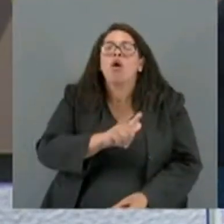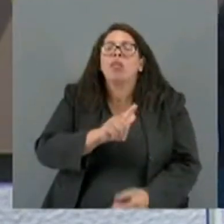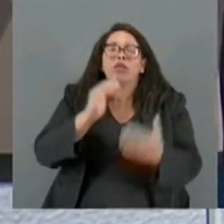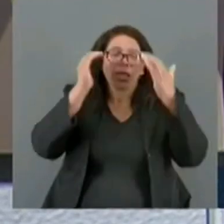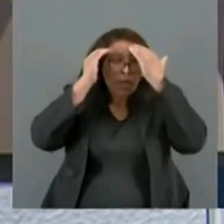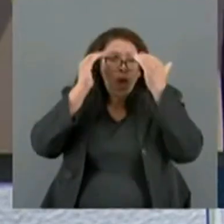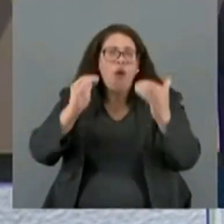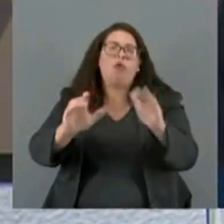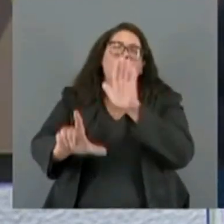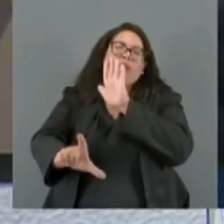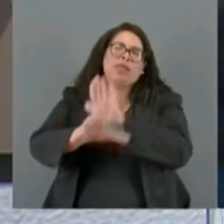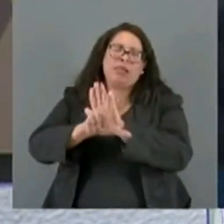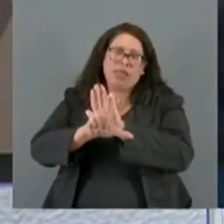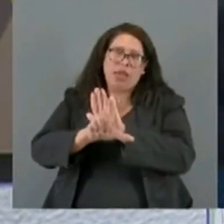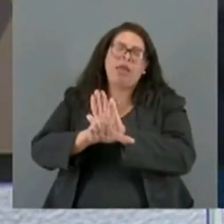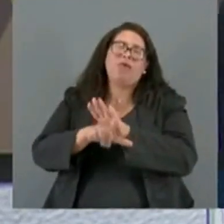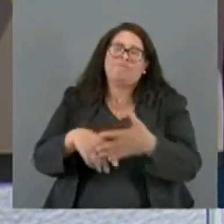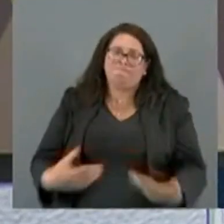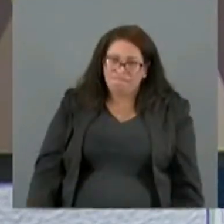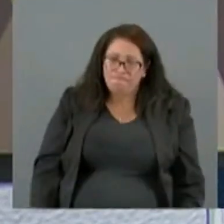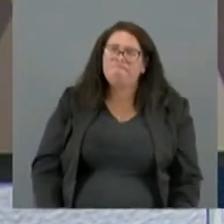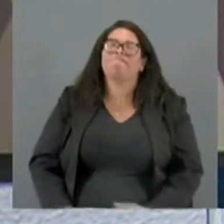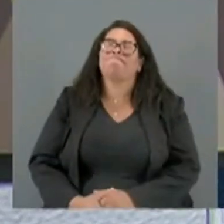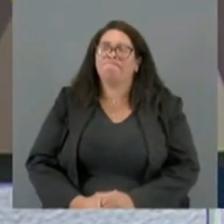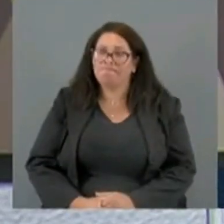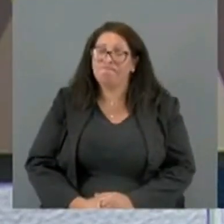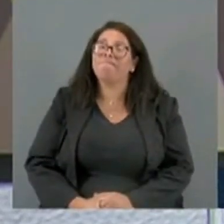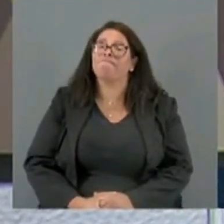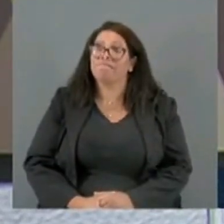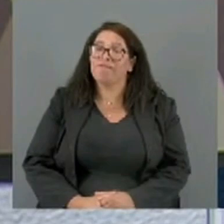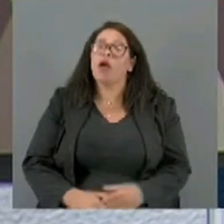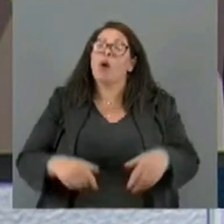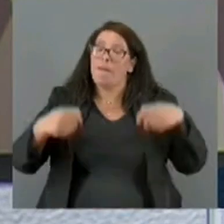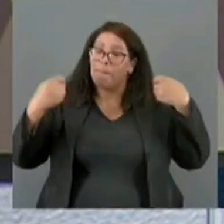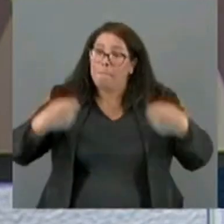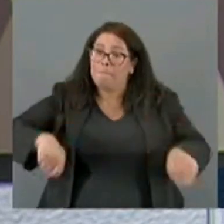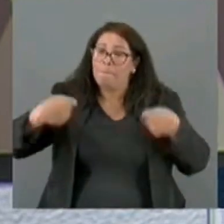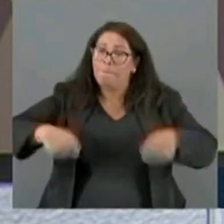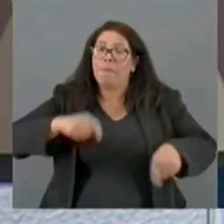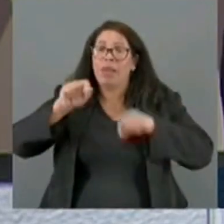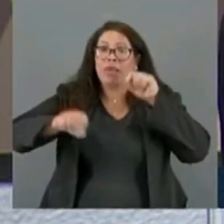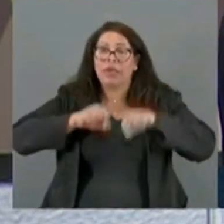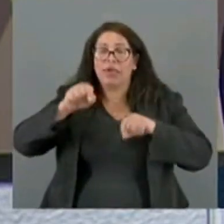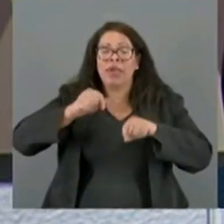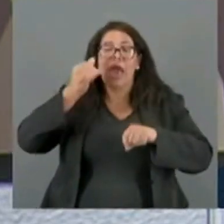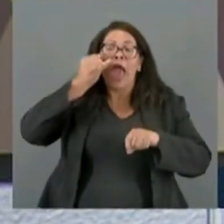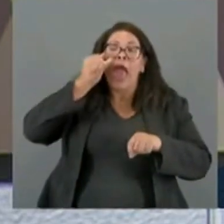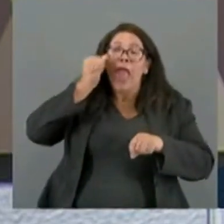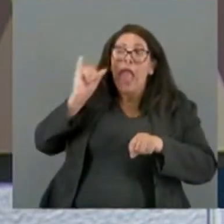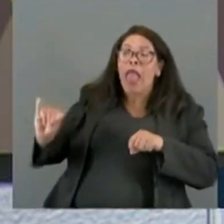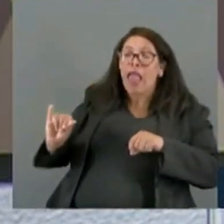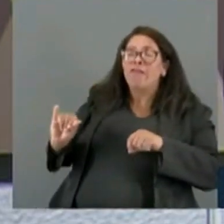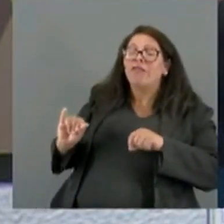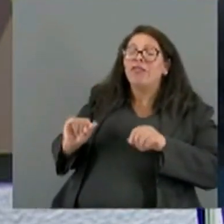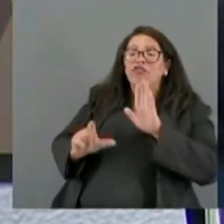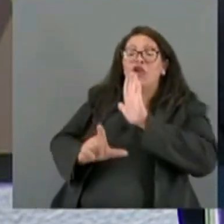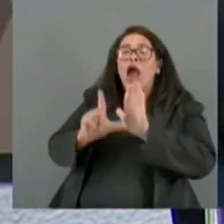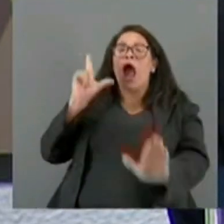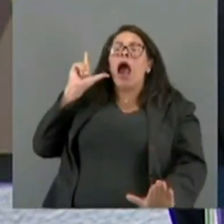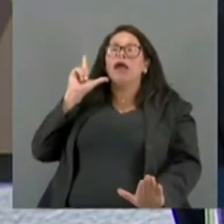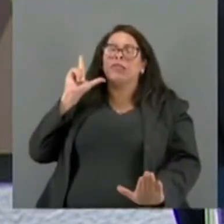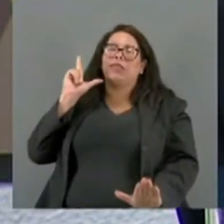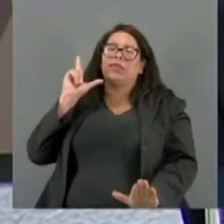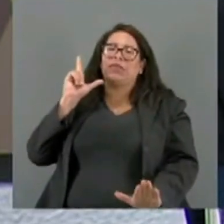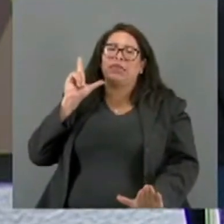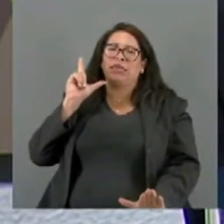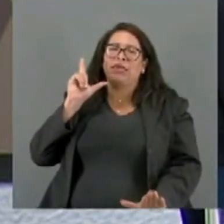cumprir-se a lei. De sorte que nós necessitamos que as medidas preventivas sejam exatamente